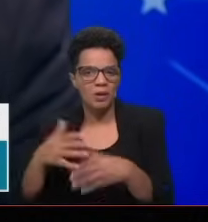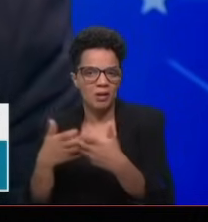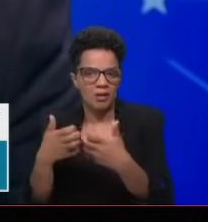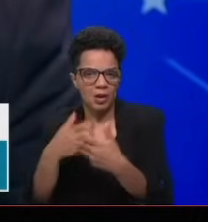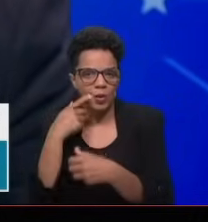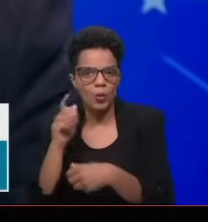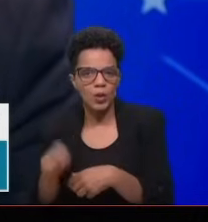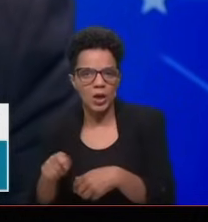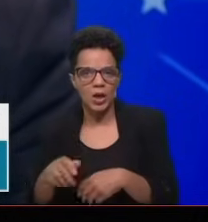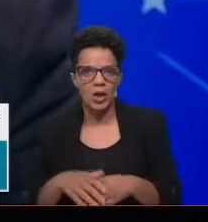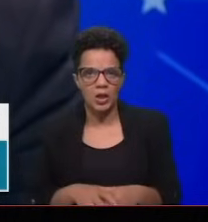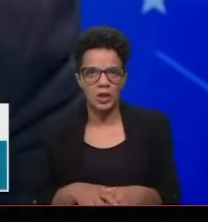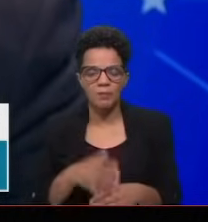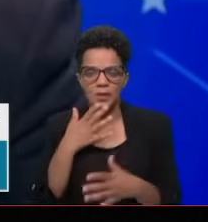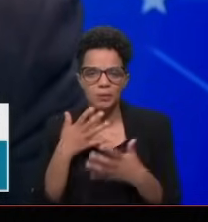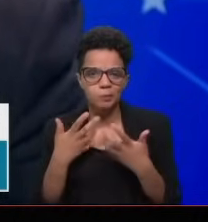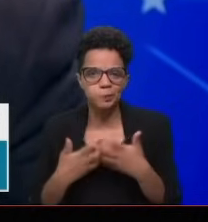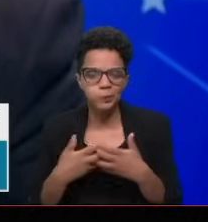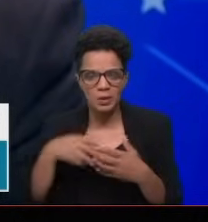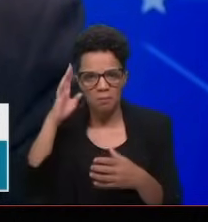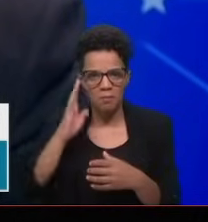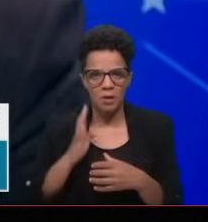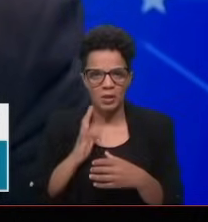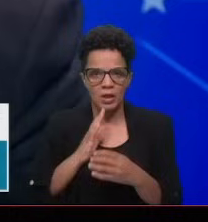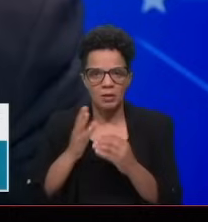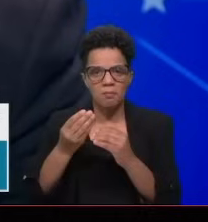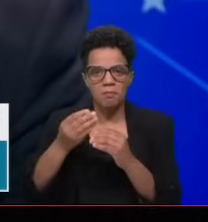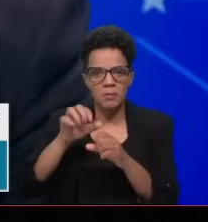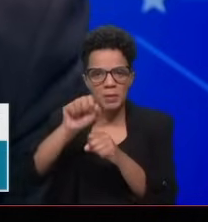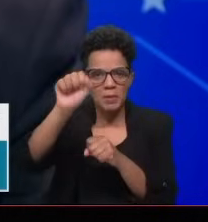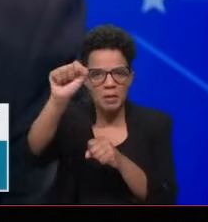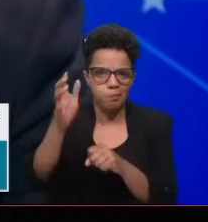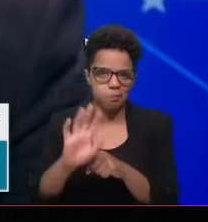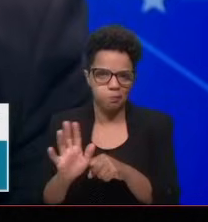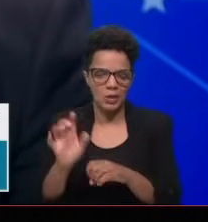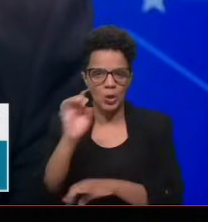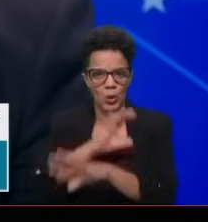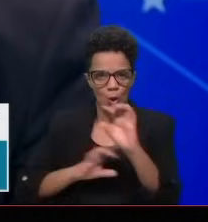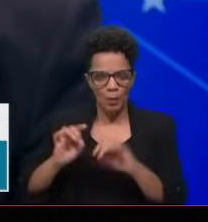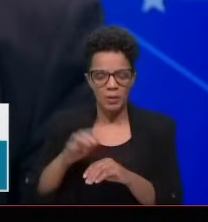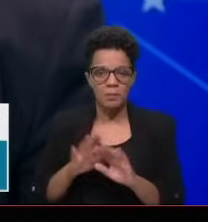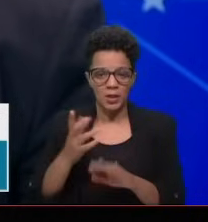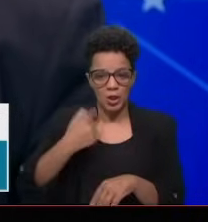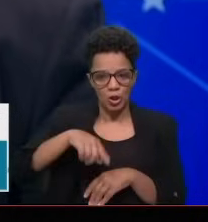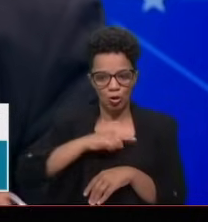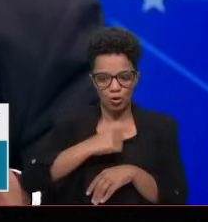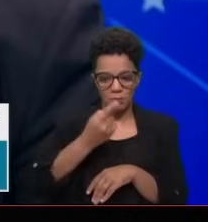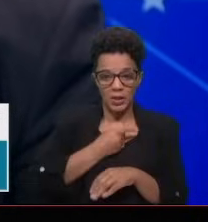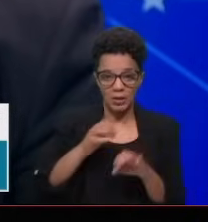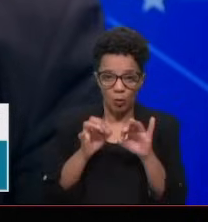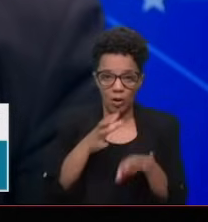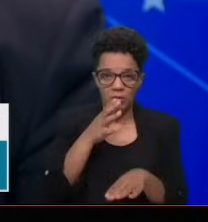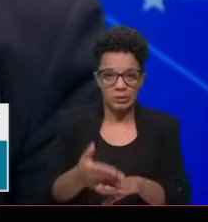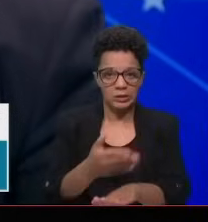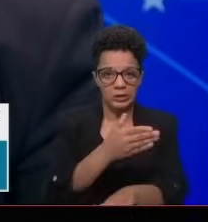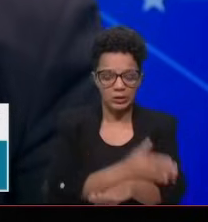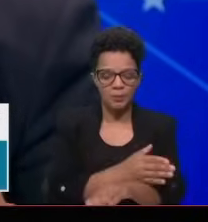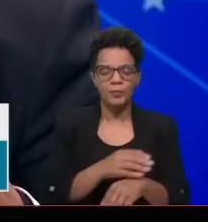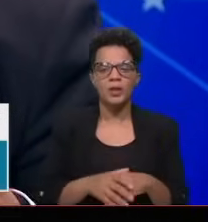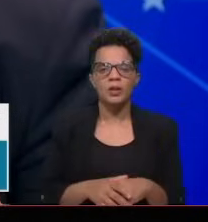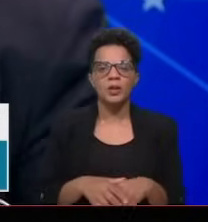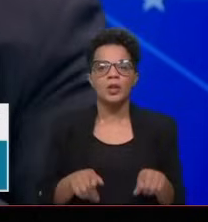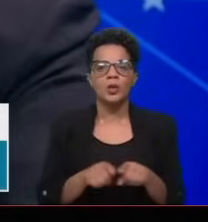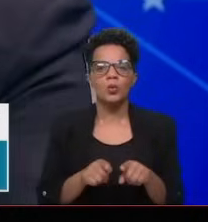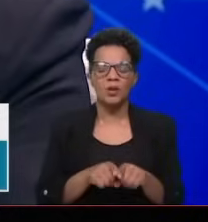Ucrânia tenho dúvidas que ele tem a capacidade militar para ir muito mais para ocidente agora nós temos é que está como lhe digo uma força diso aora uma